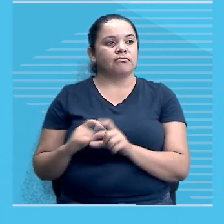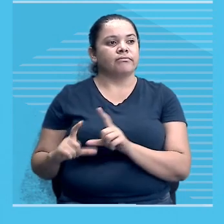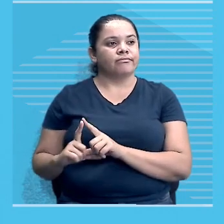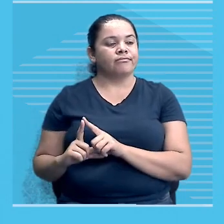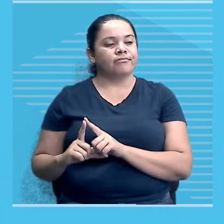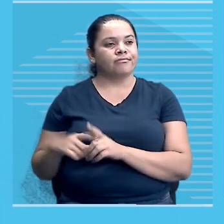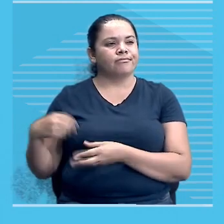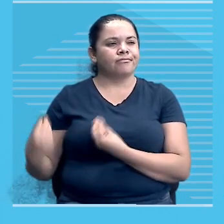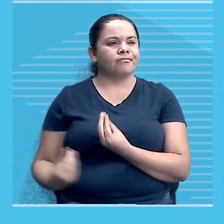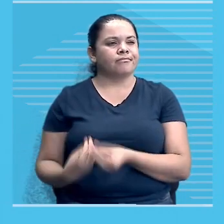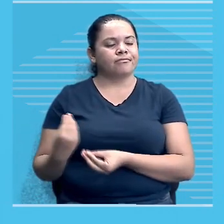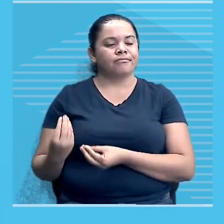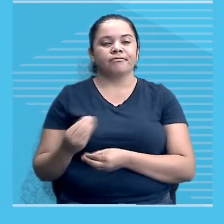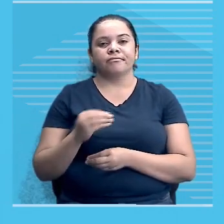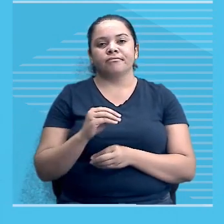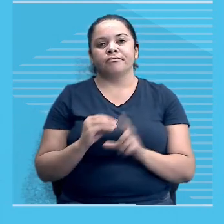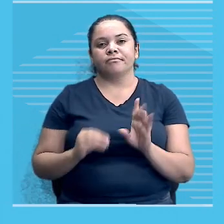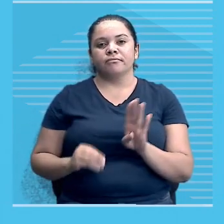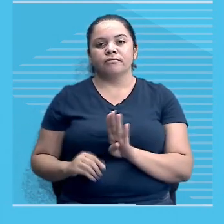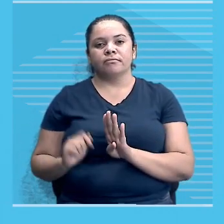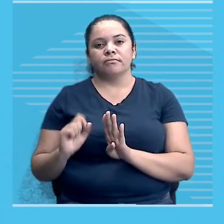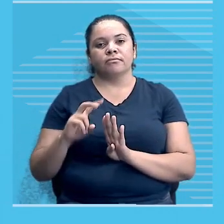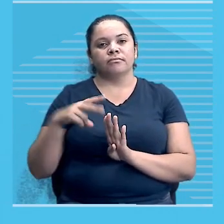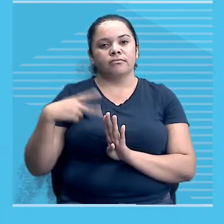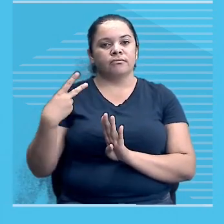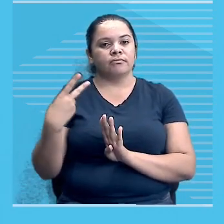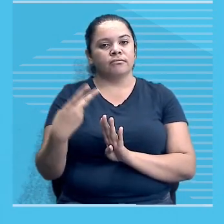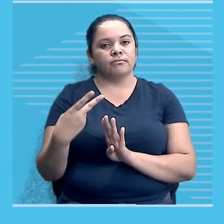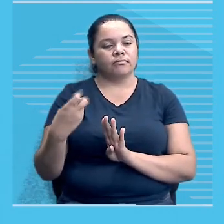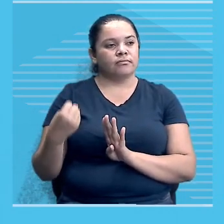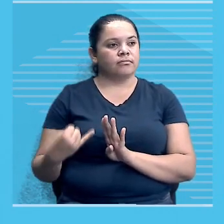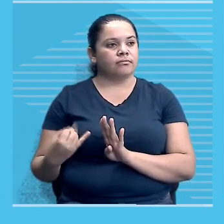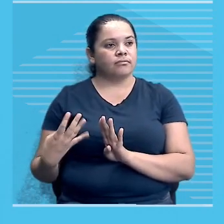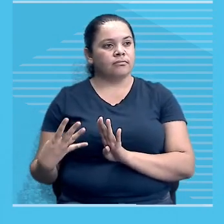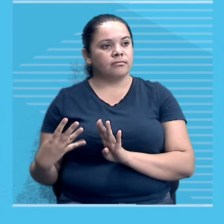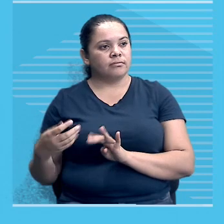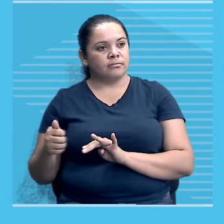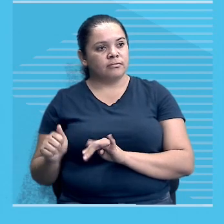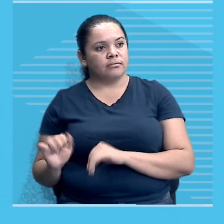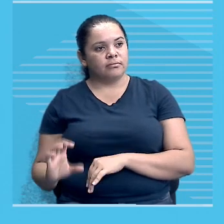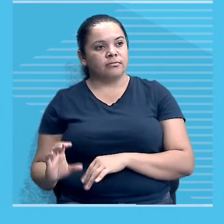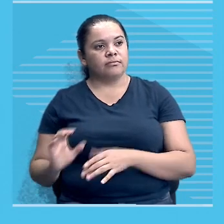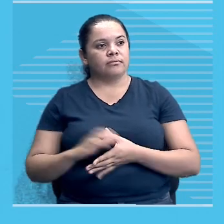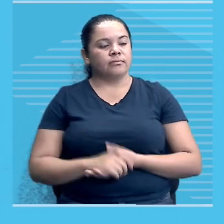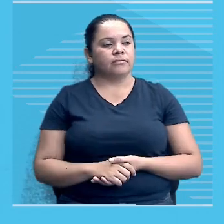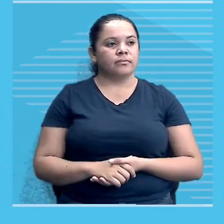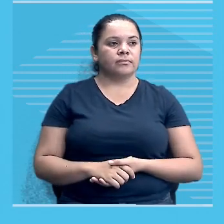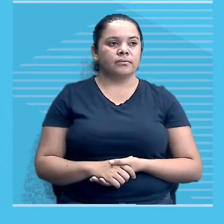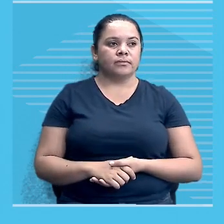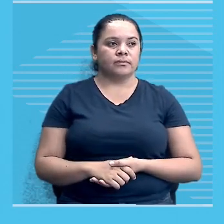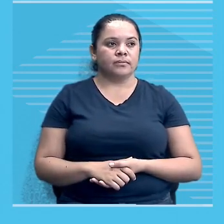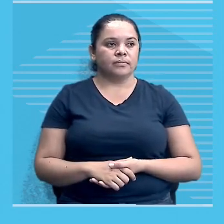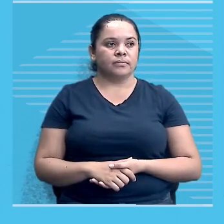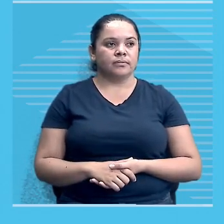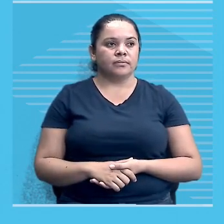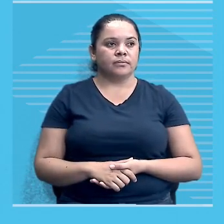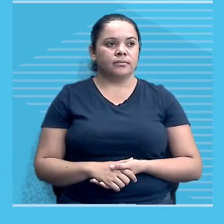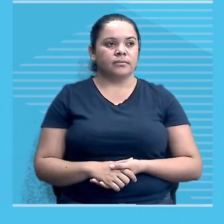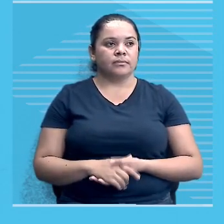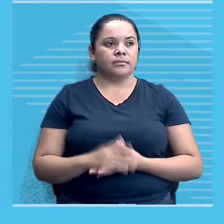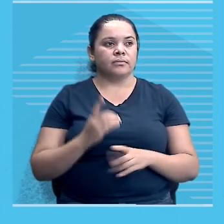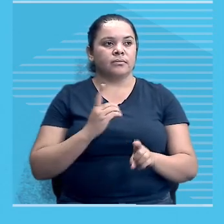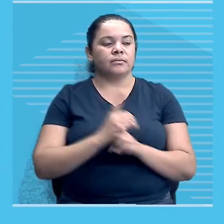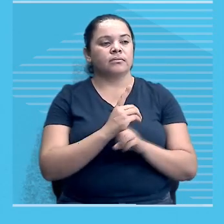que o cálculo Delta B ao quadrado menos 4 A C A gente já tinha identificado os nossos